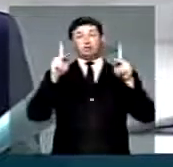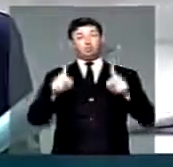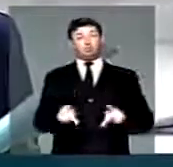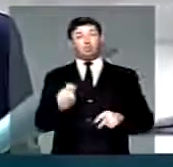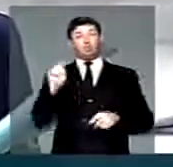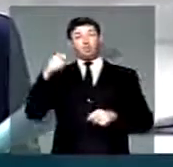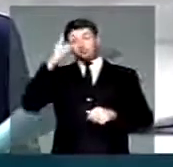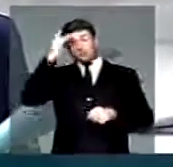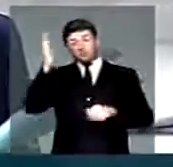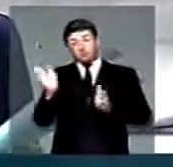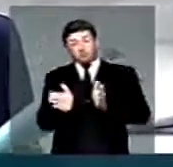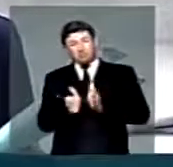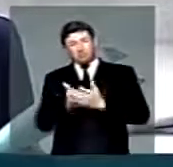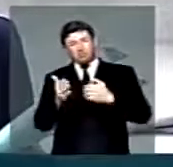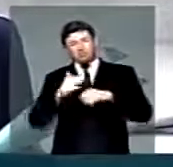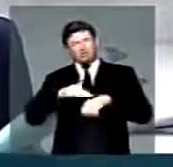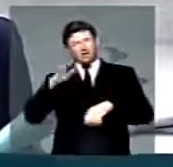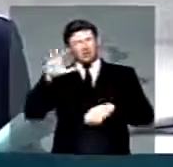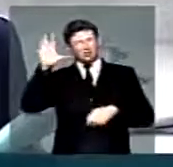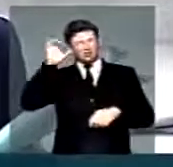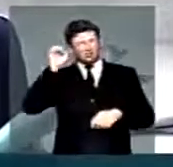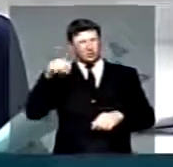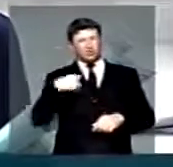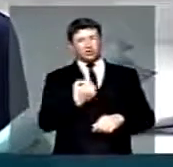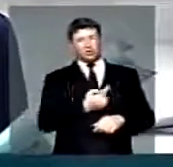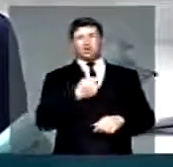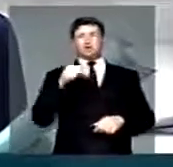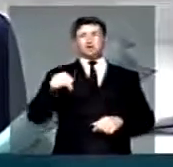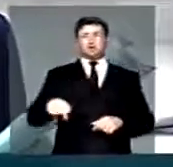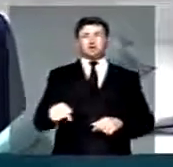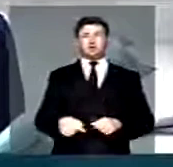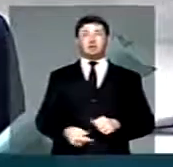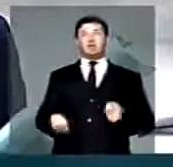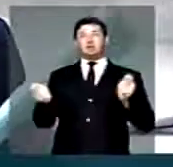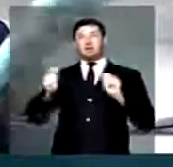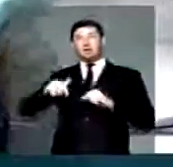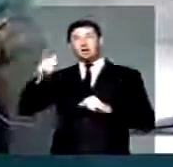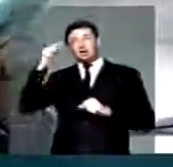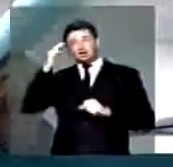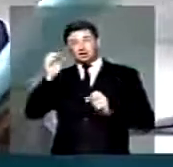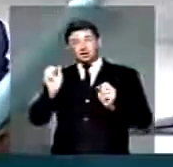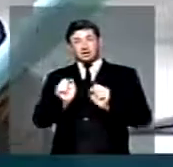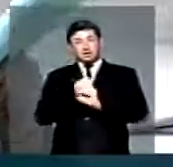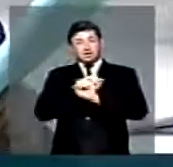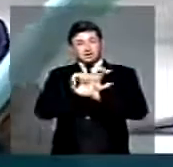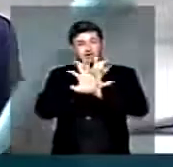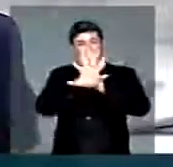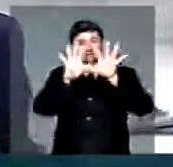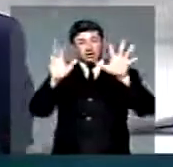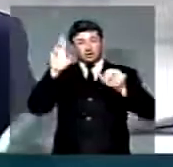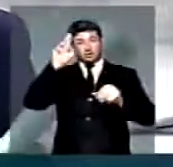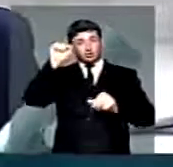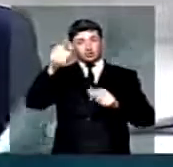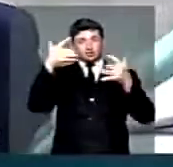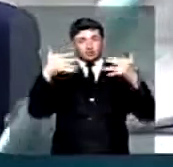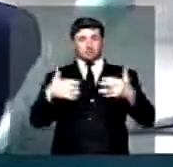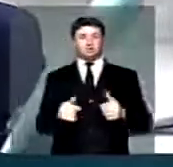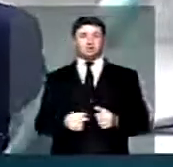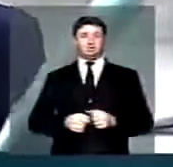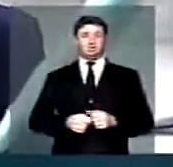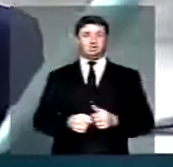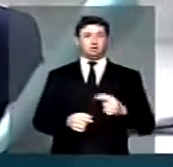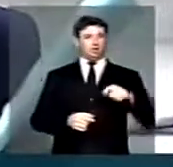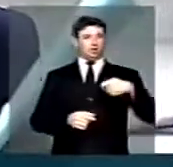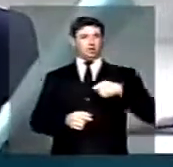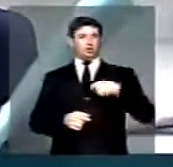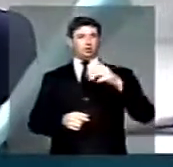aqueles mais humildes que escutam a televisão e a rádio, possa entender de forma clara que Vossa Excelência explicou. Eu que não